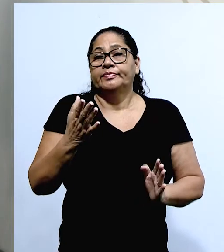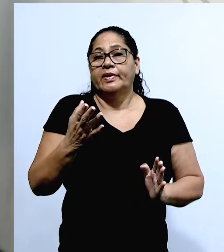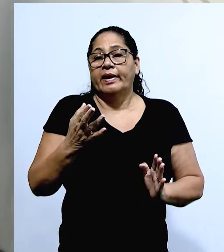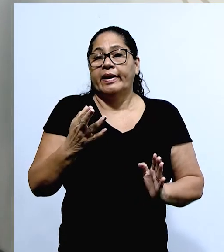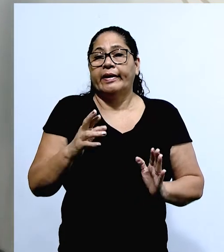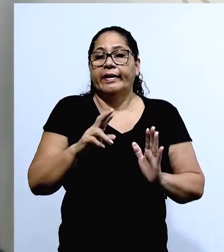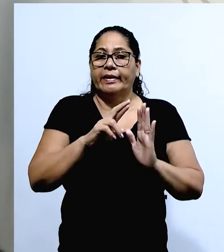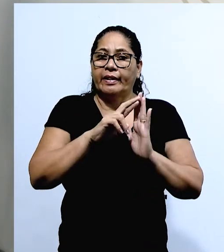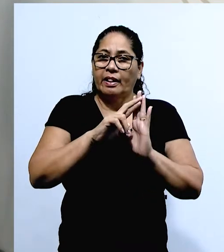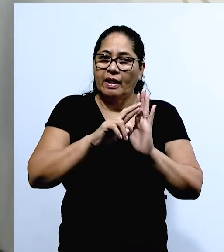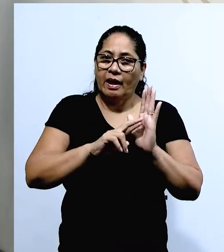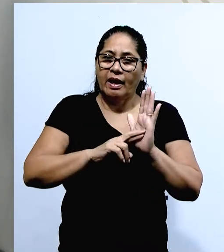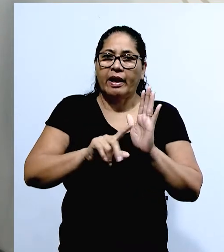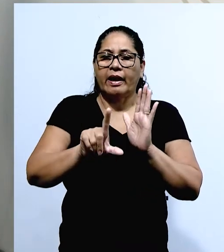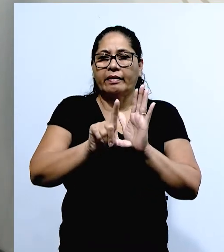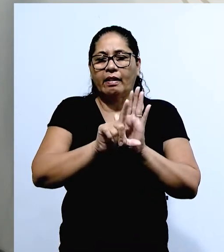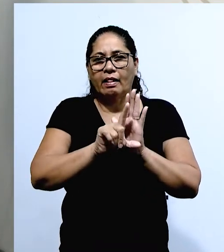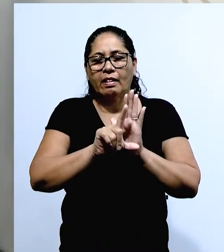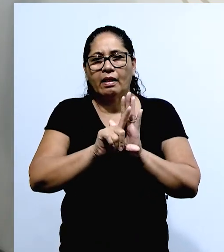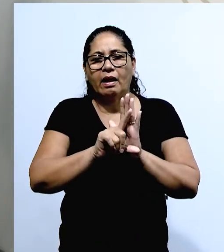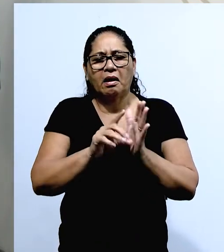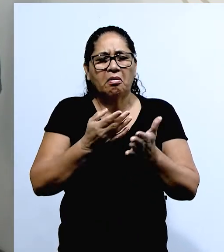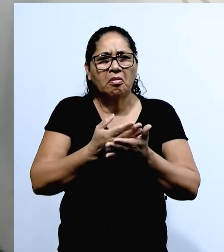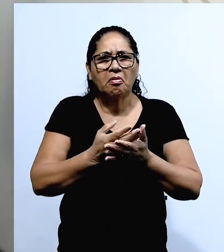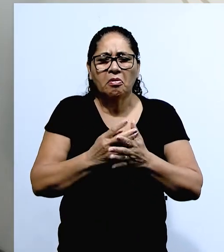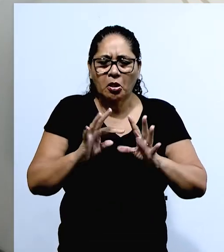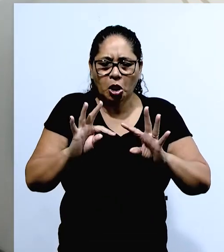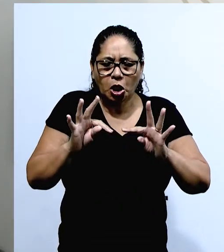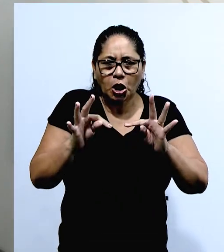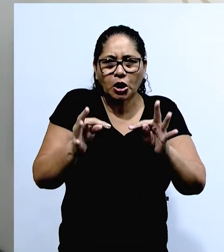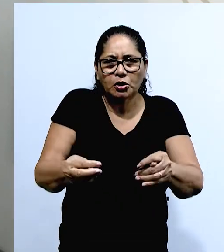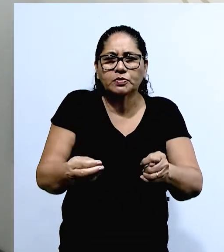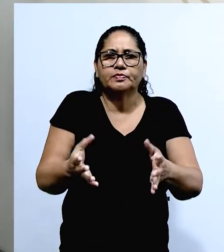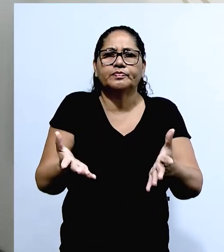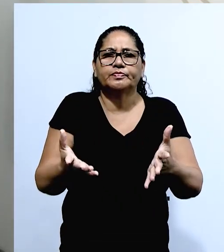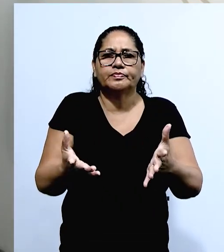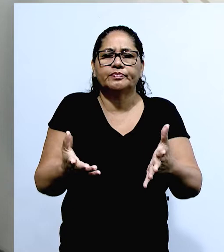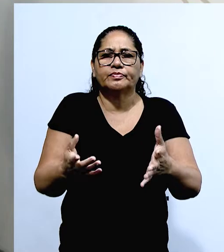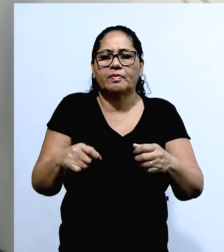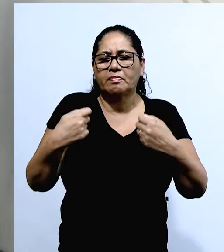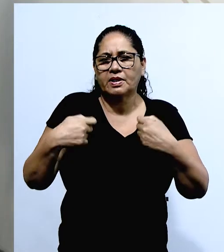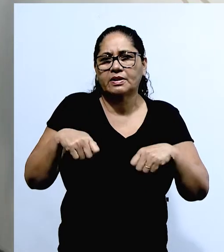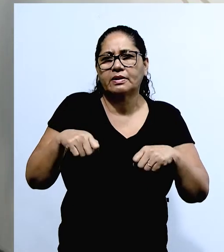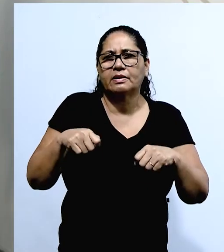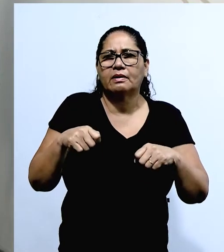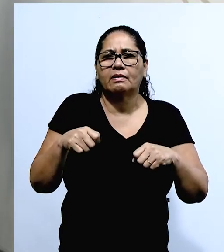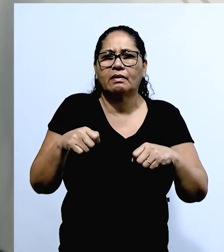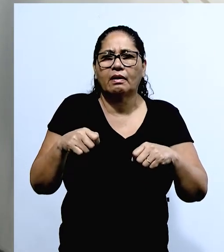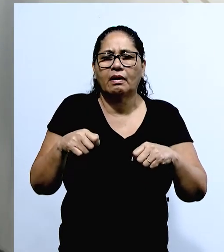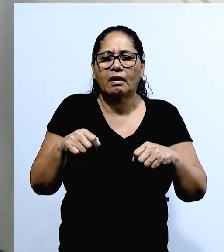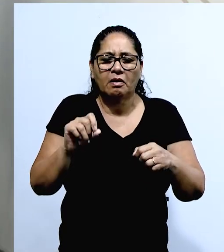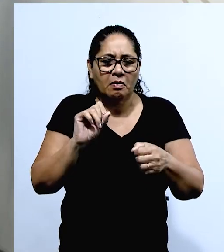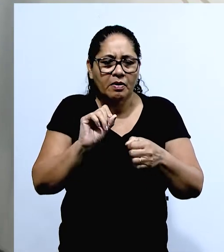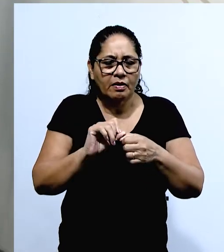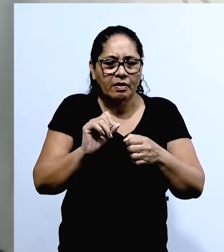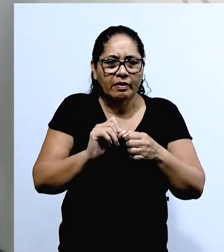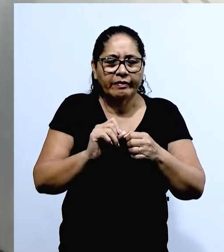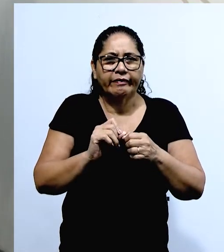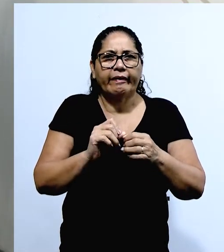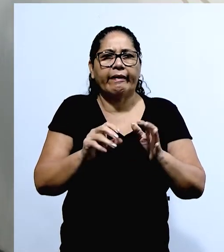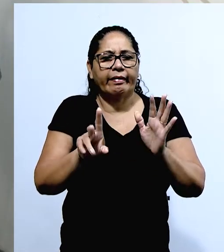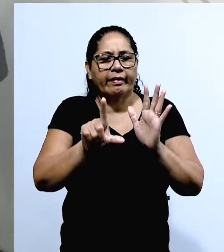de legalidade, porque algumas organizações, algumas não, né, praticamente quase todas, elas têm a sua definição muito bem feita, ou